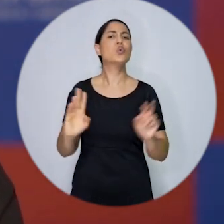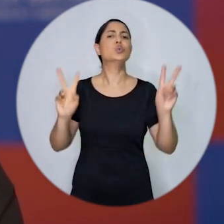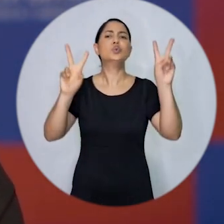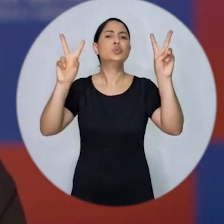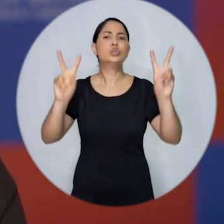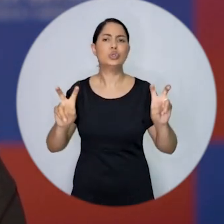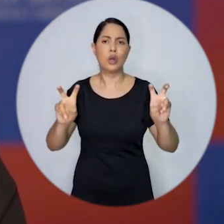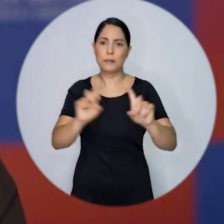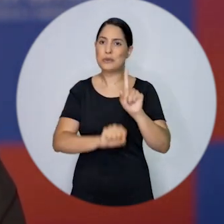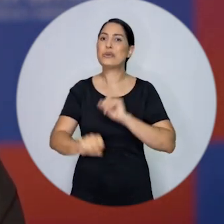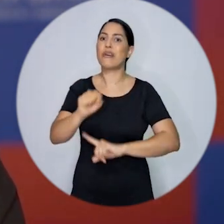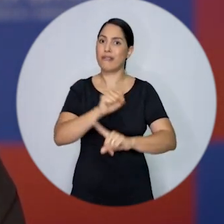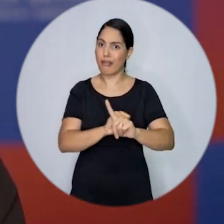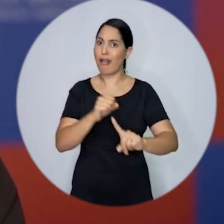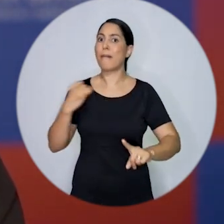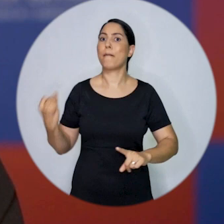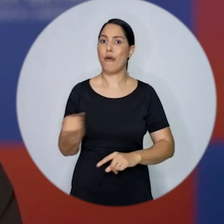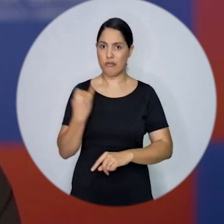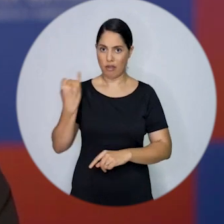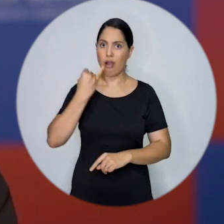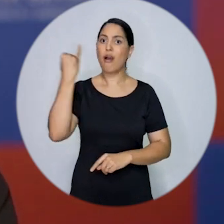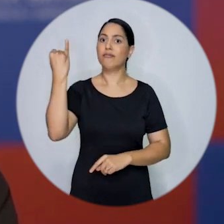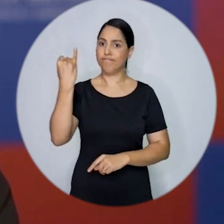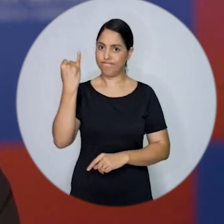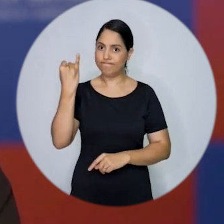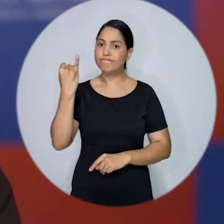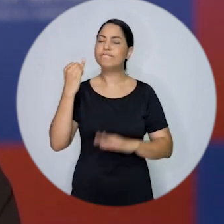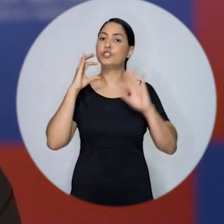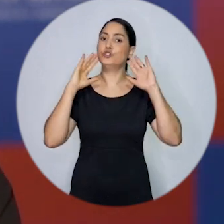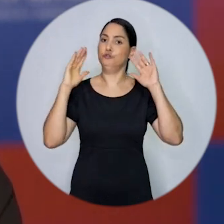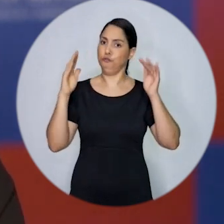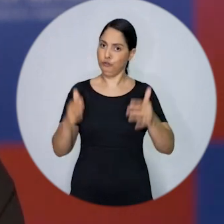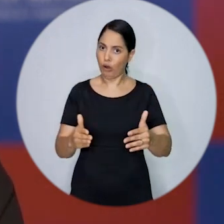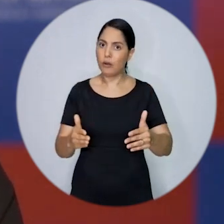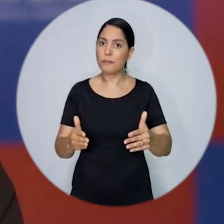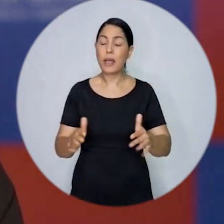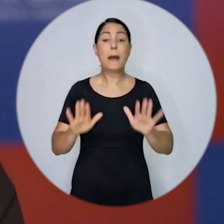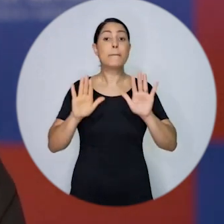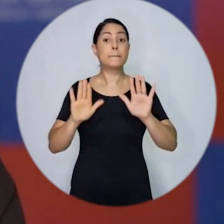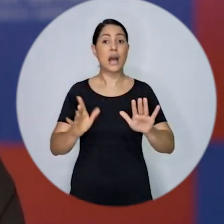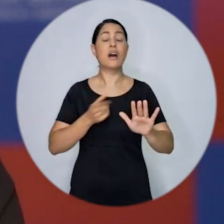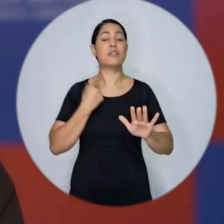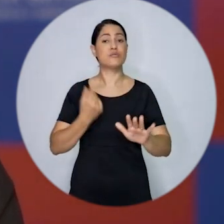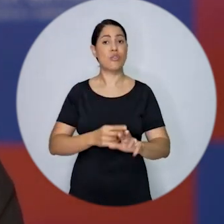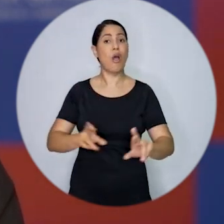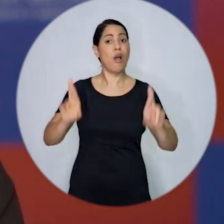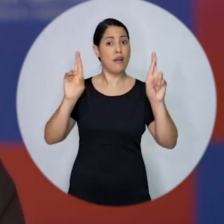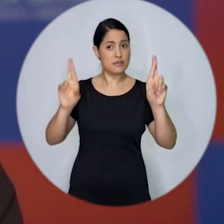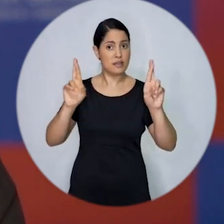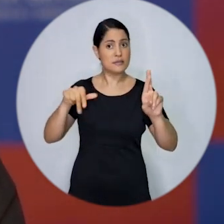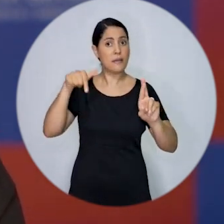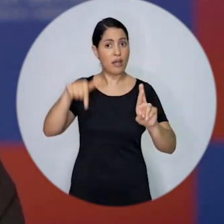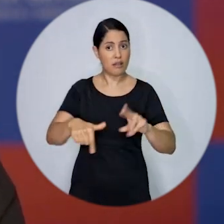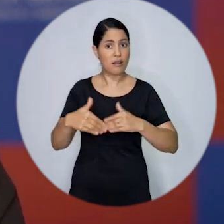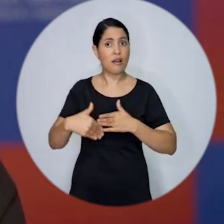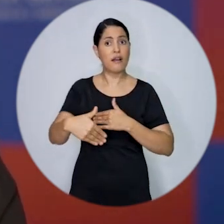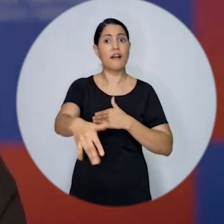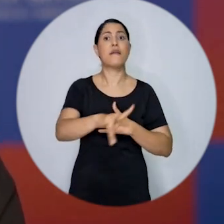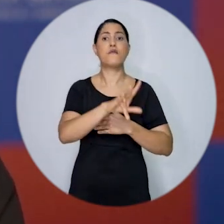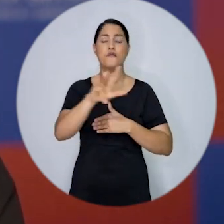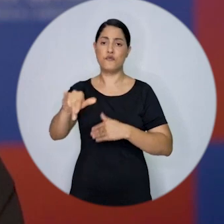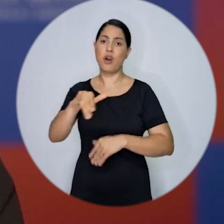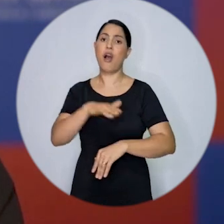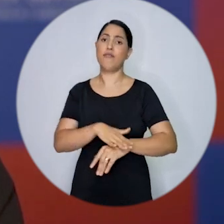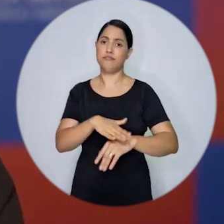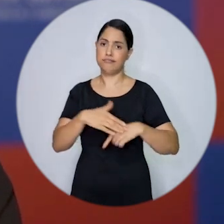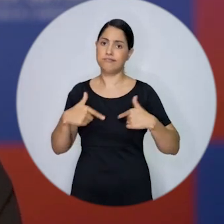de Direito, para discutir questões centrais da sociedade brasileira. E é por isso que daqui muito se espera e